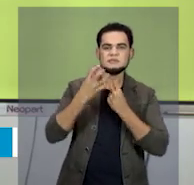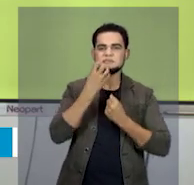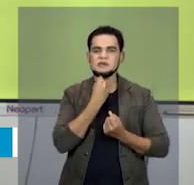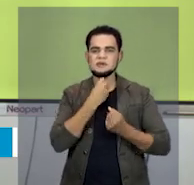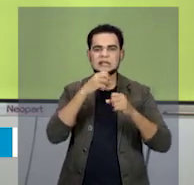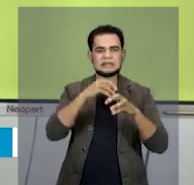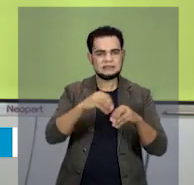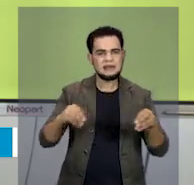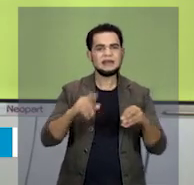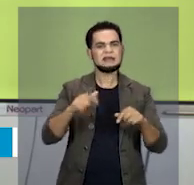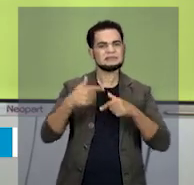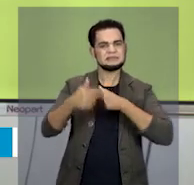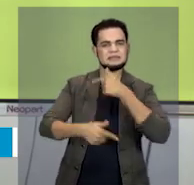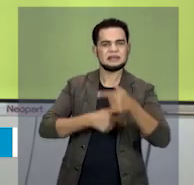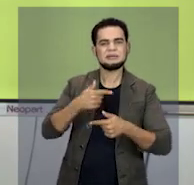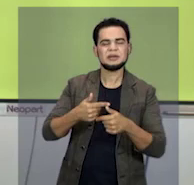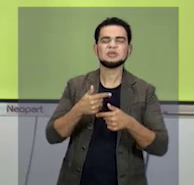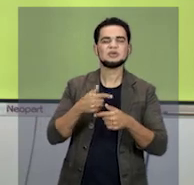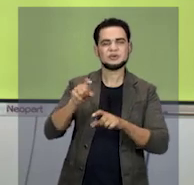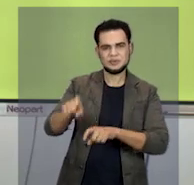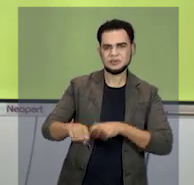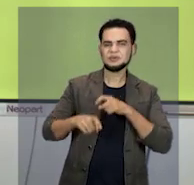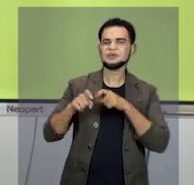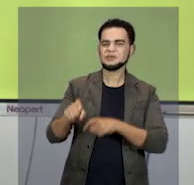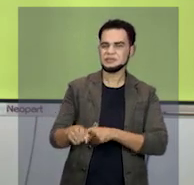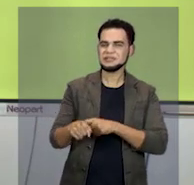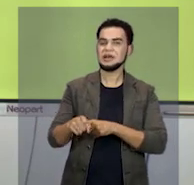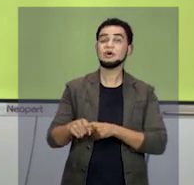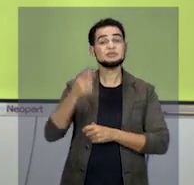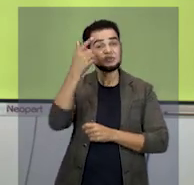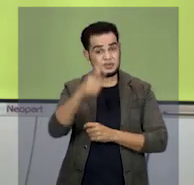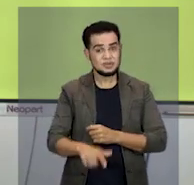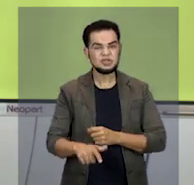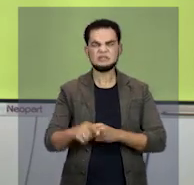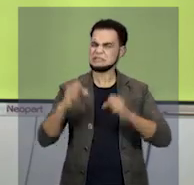trabalhadores rurais que novamente